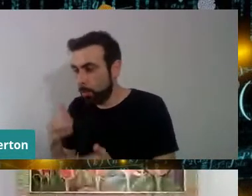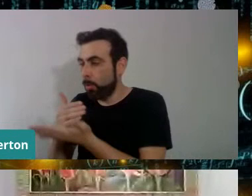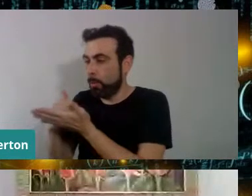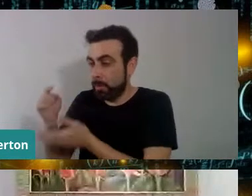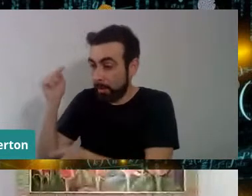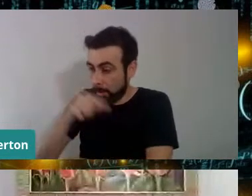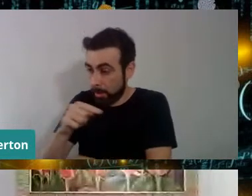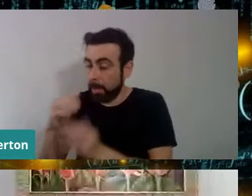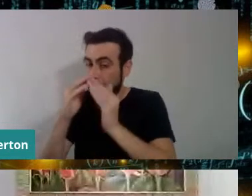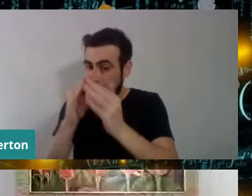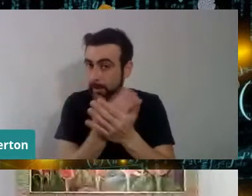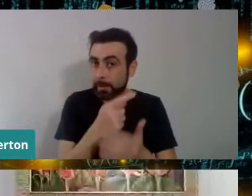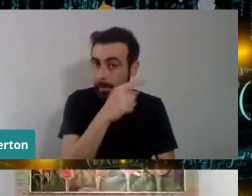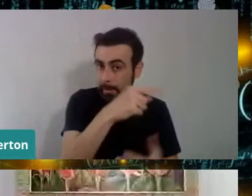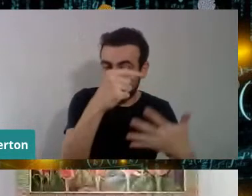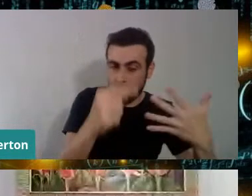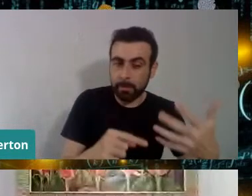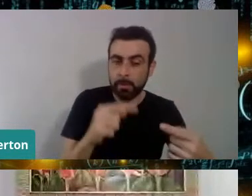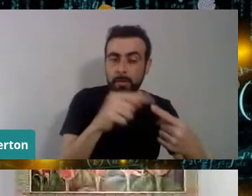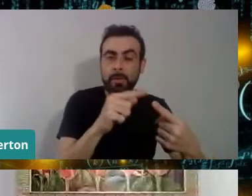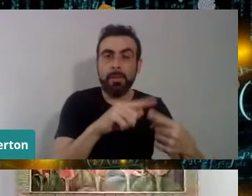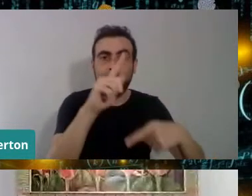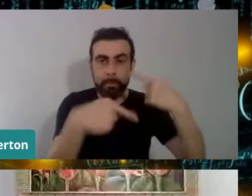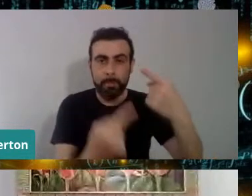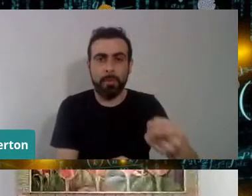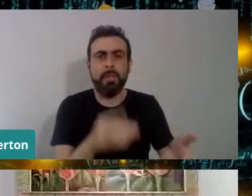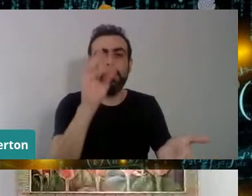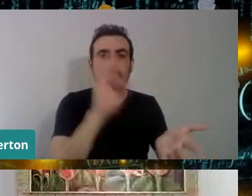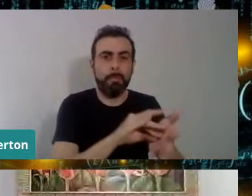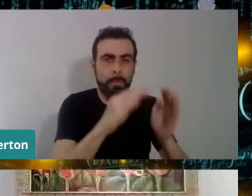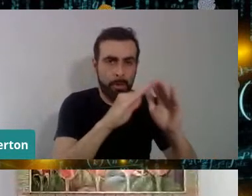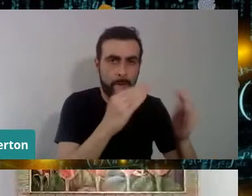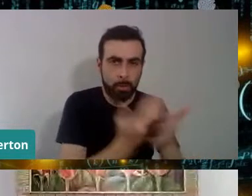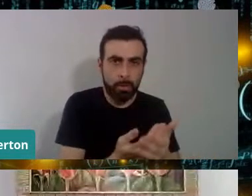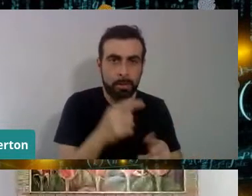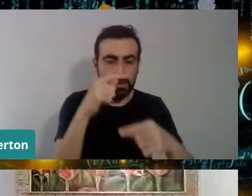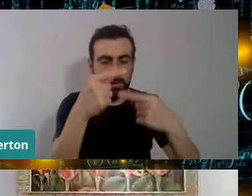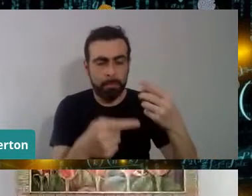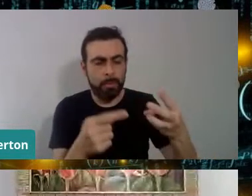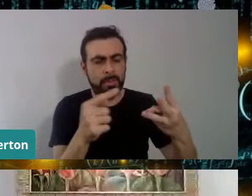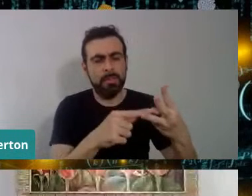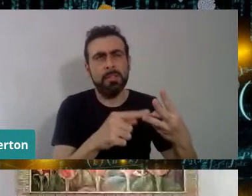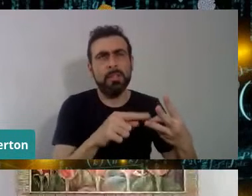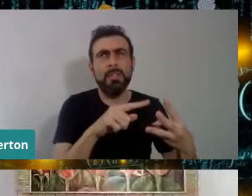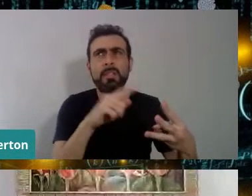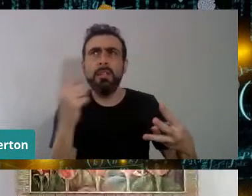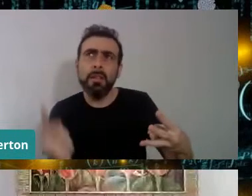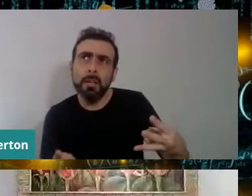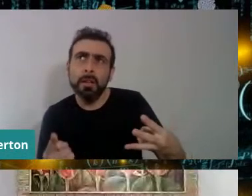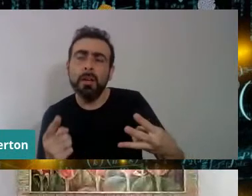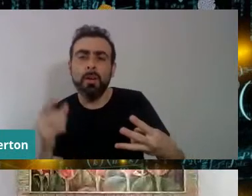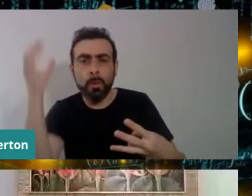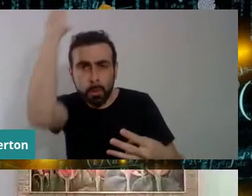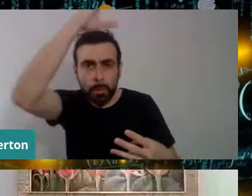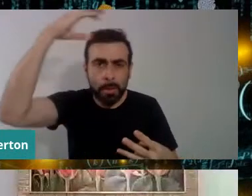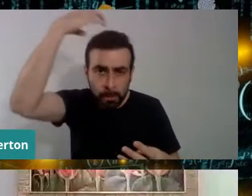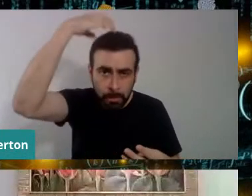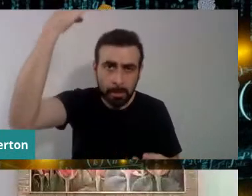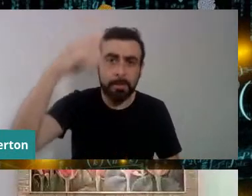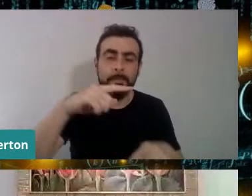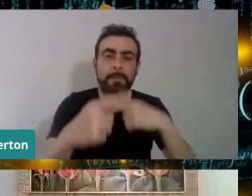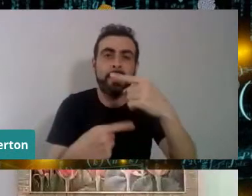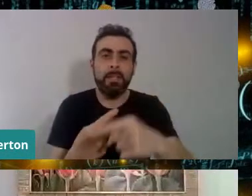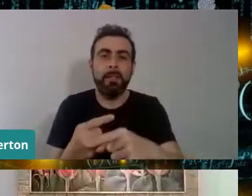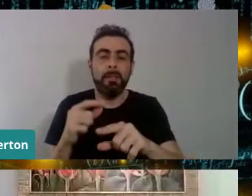para o Colégio de Aplicação um pouco, depois veio para o Cristo Rei. Depois é que voltou